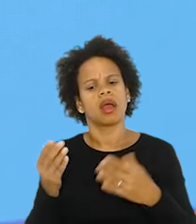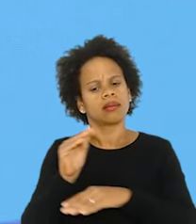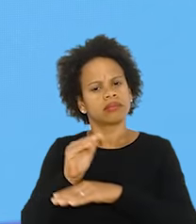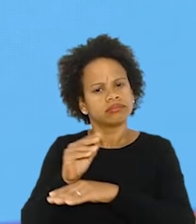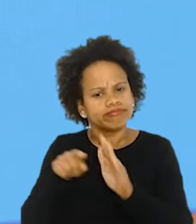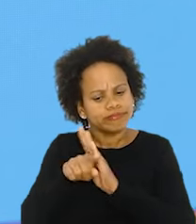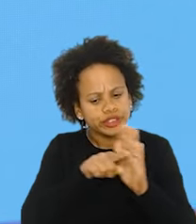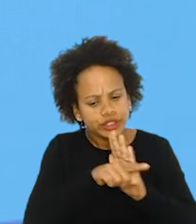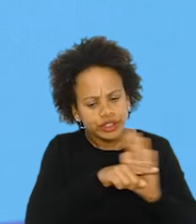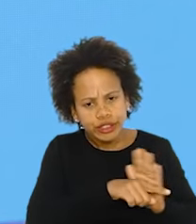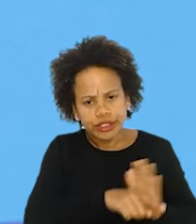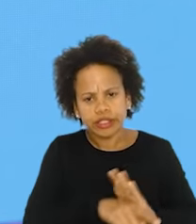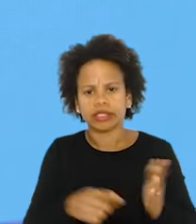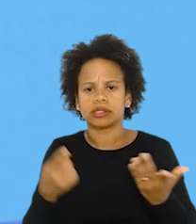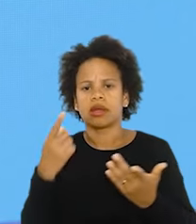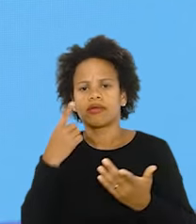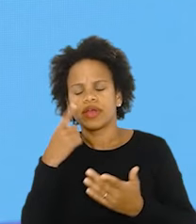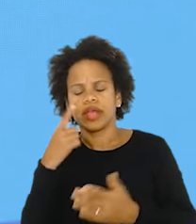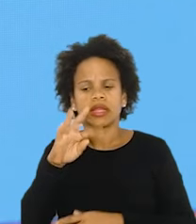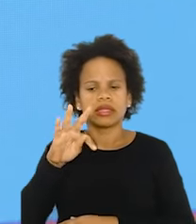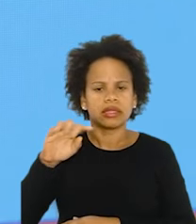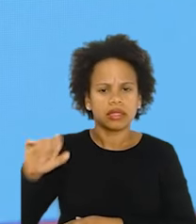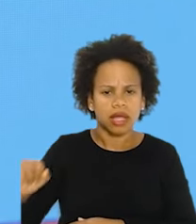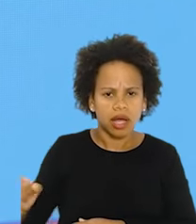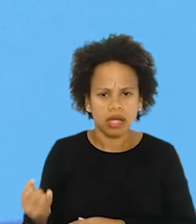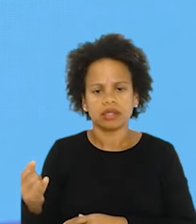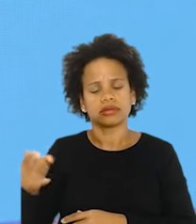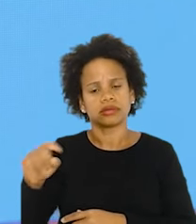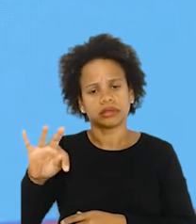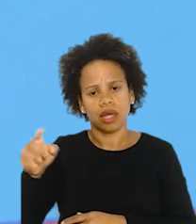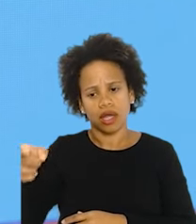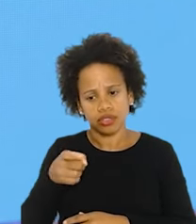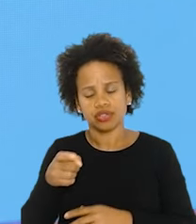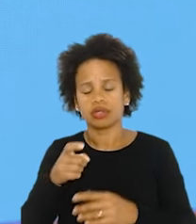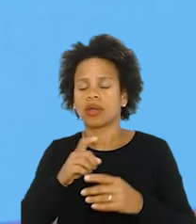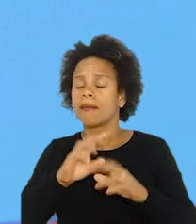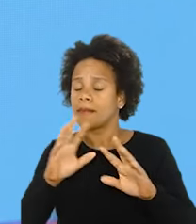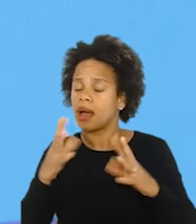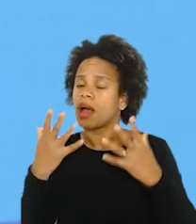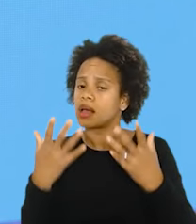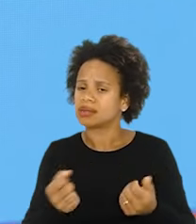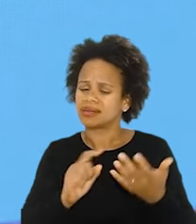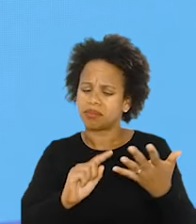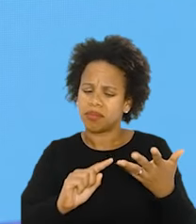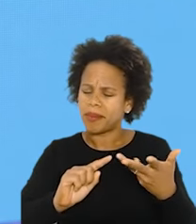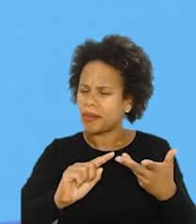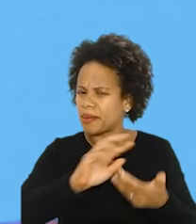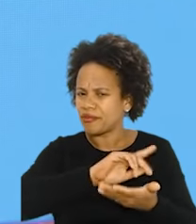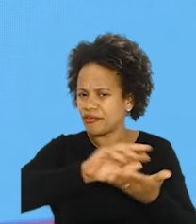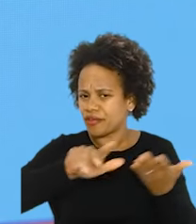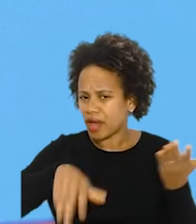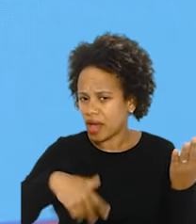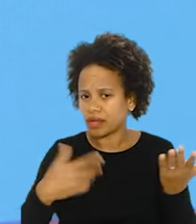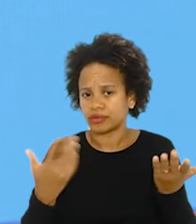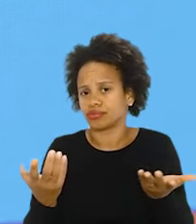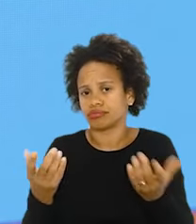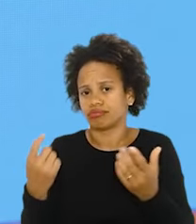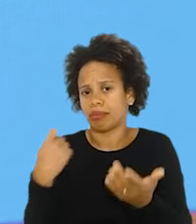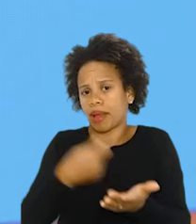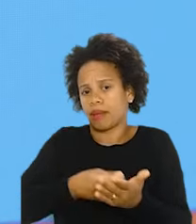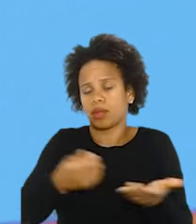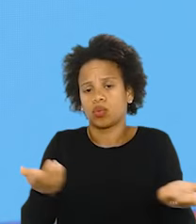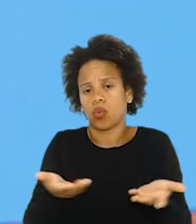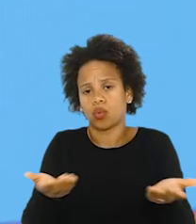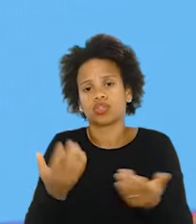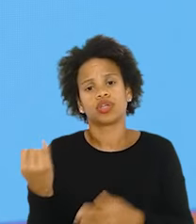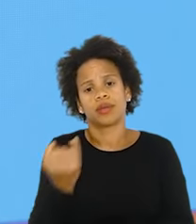informe verifique as taxas acomode dentro do seu preço de venda mas aceite os os diversos diversas formas de pagamento que nós temos